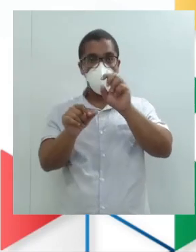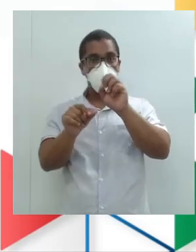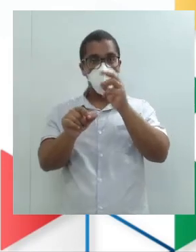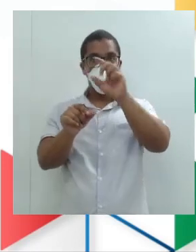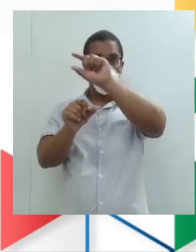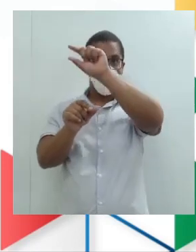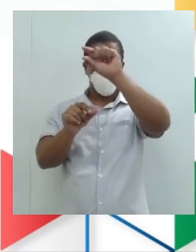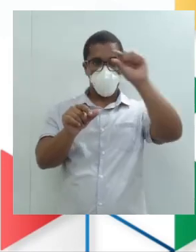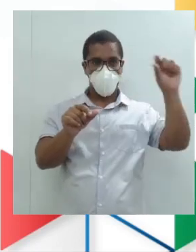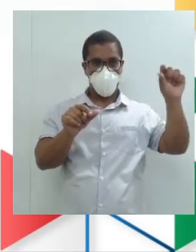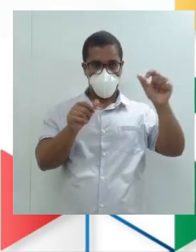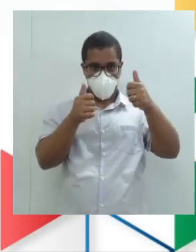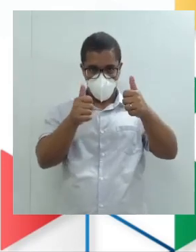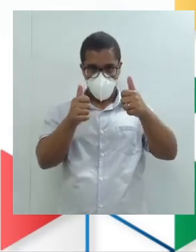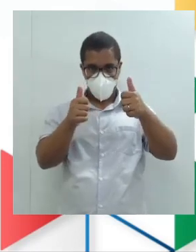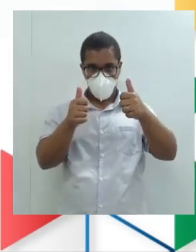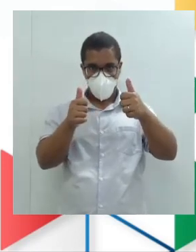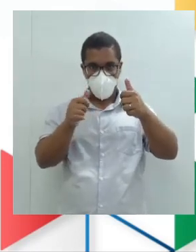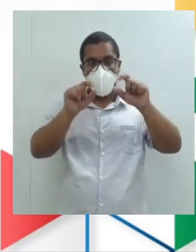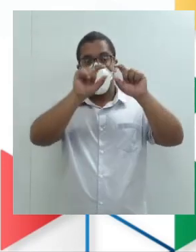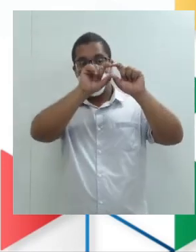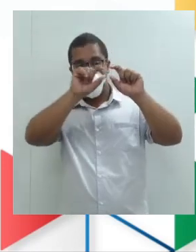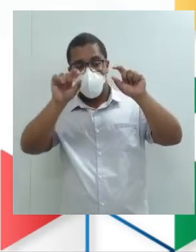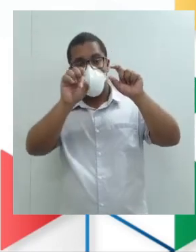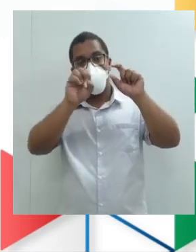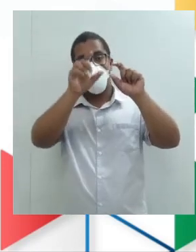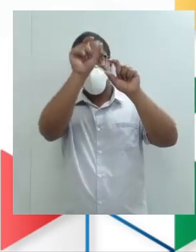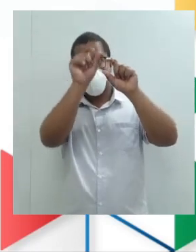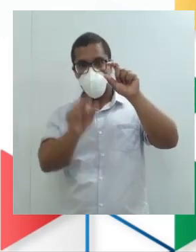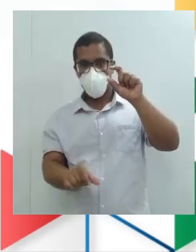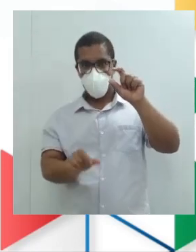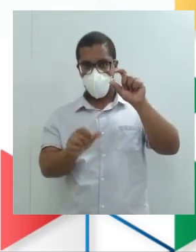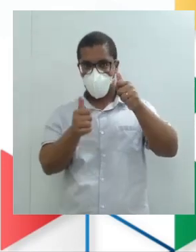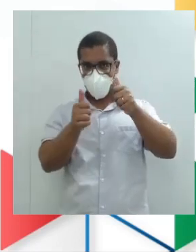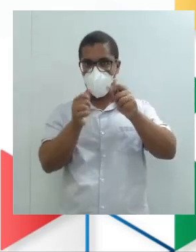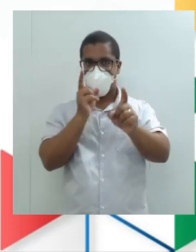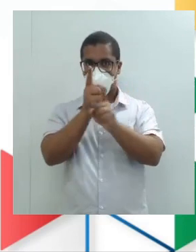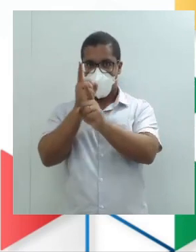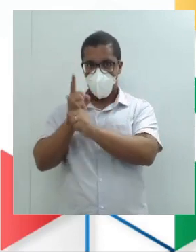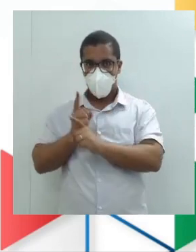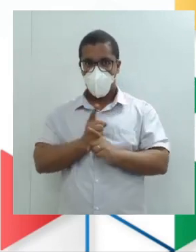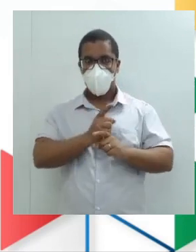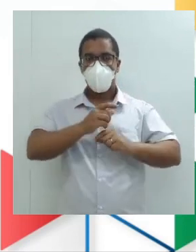aqui se confundiu. Vertical e horizontal, ok?